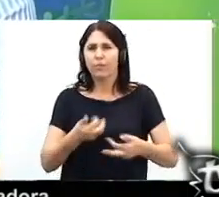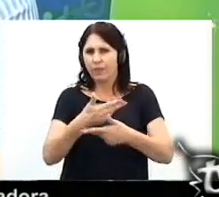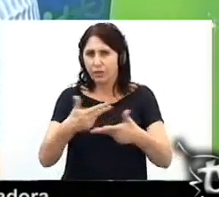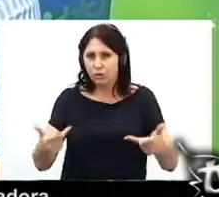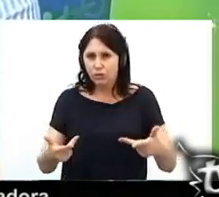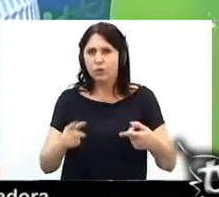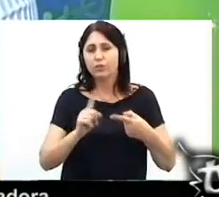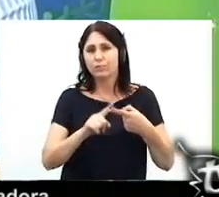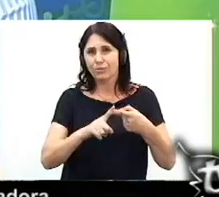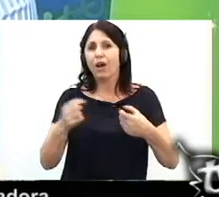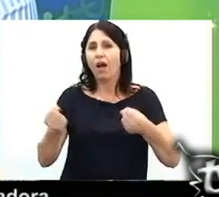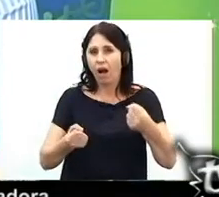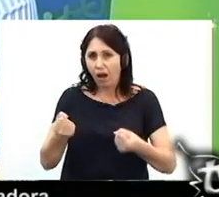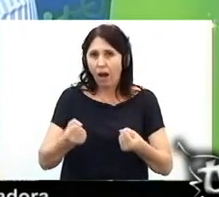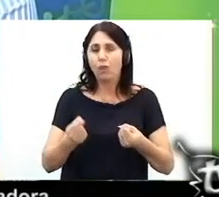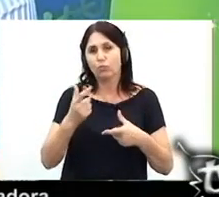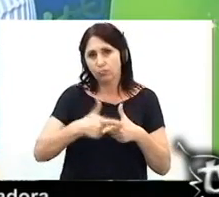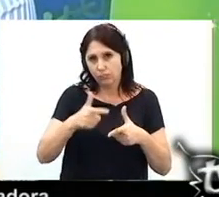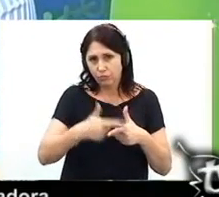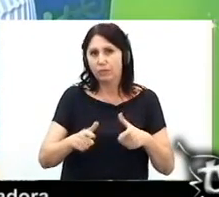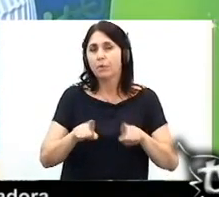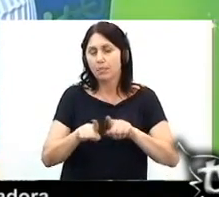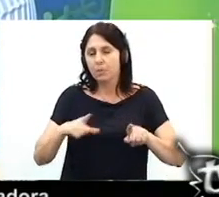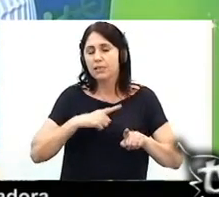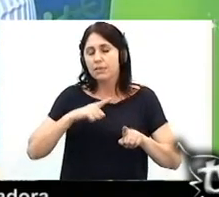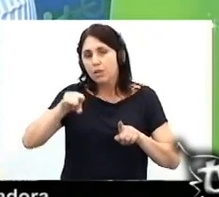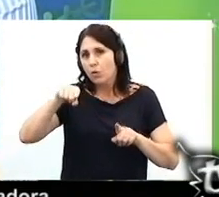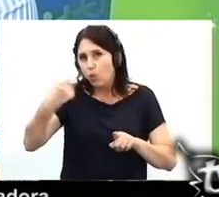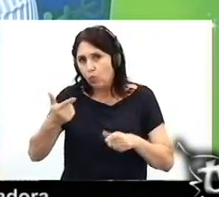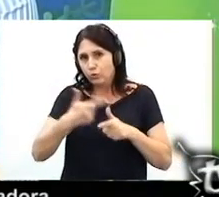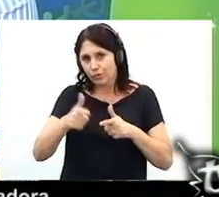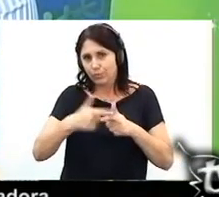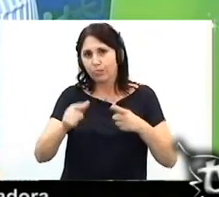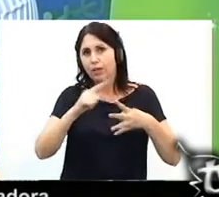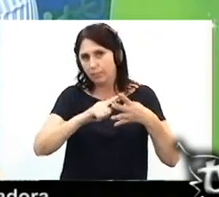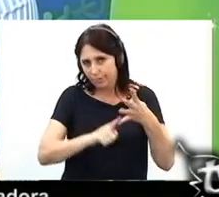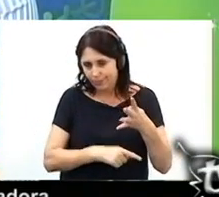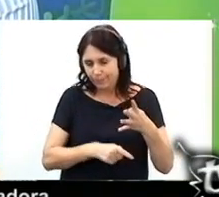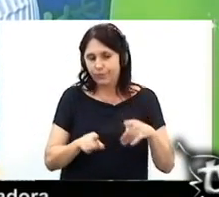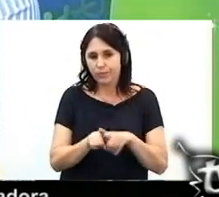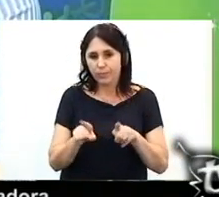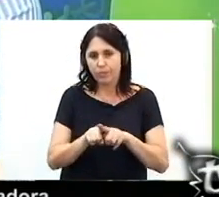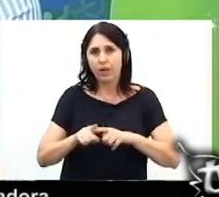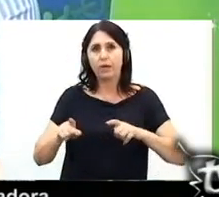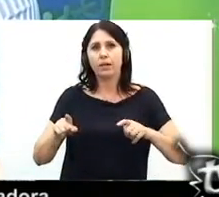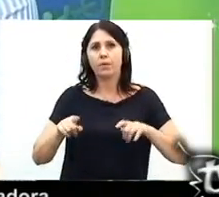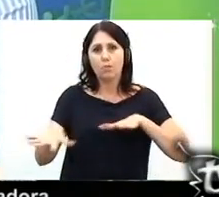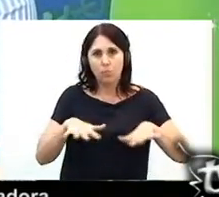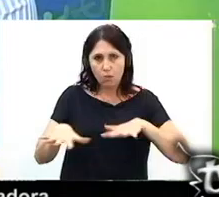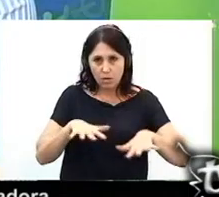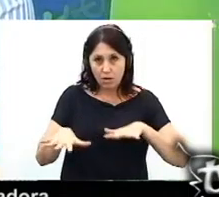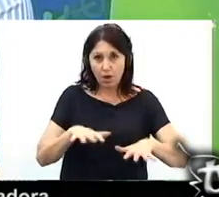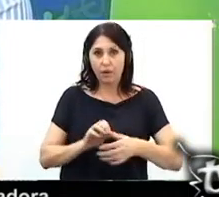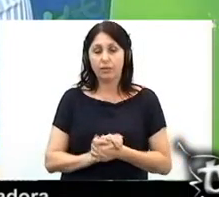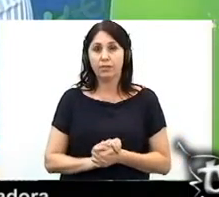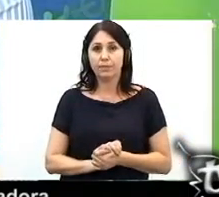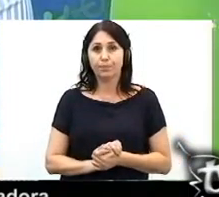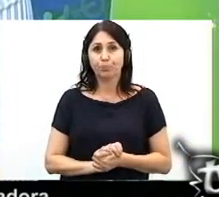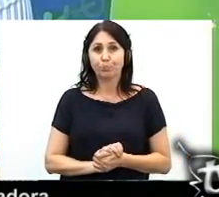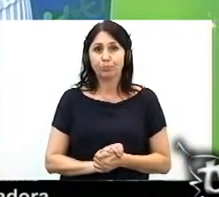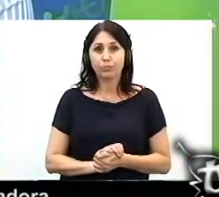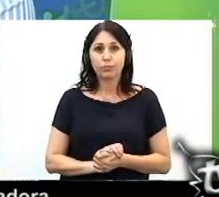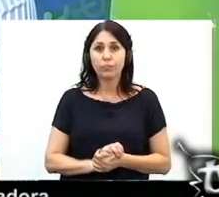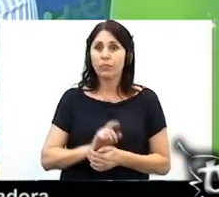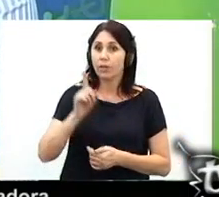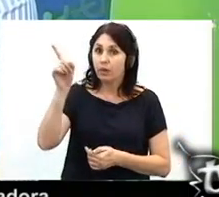esses desafios que as cidades contemporâneas apresentam. E no caso de Passo Fundo não é diferente, né? A gente tem uma série de